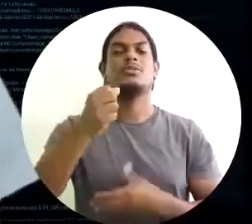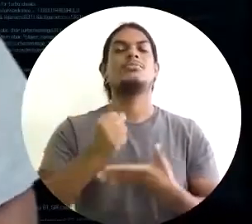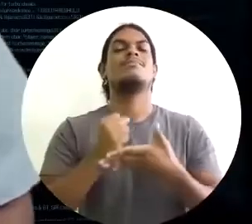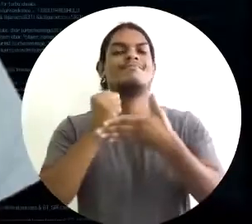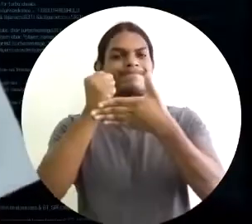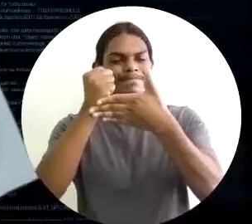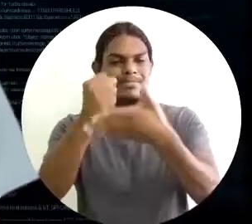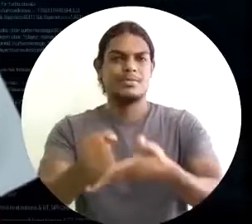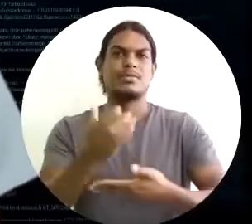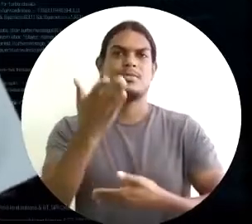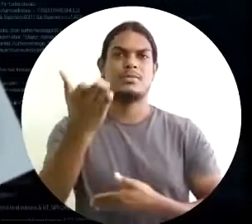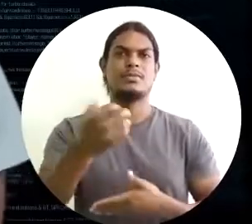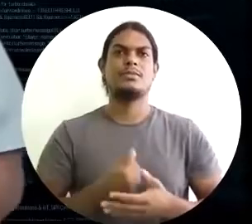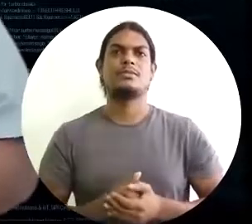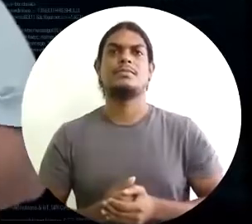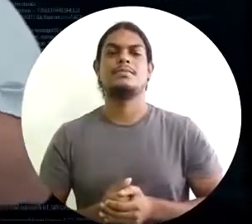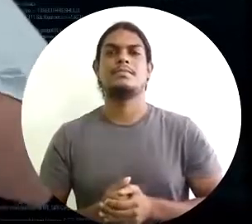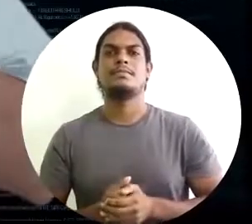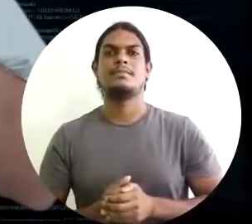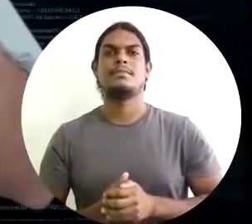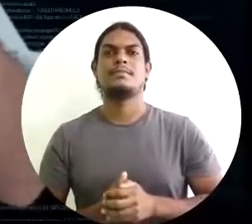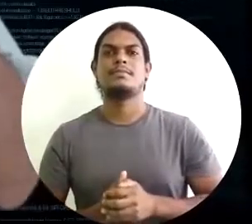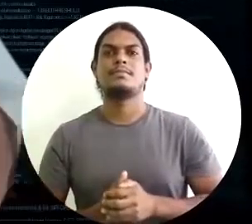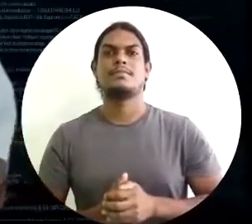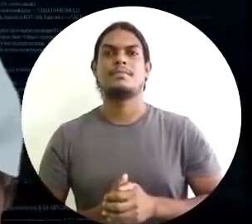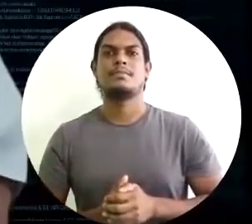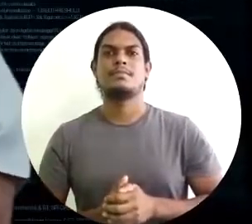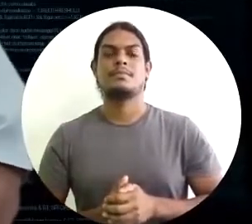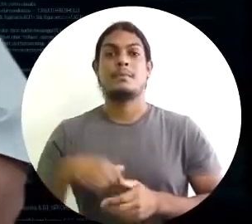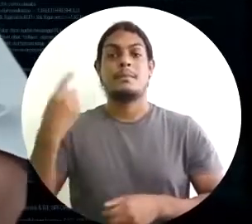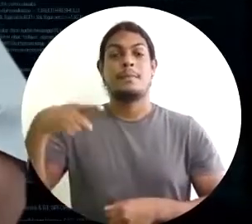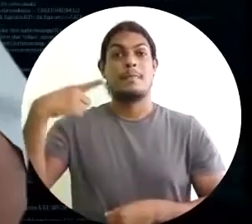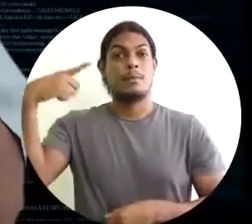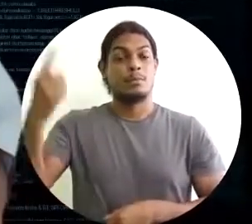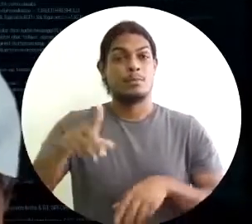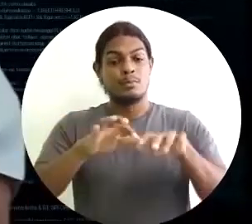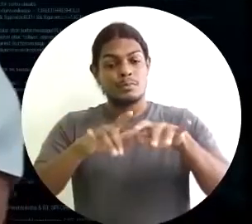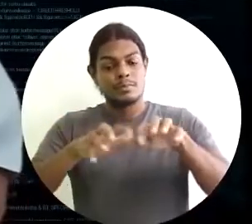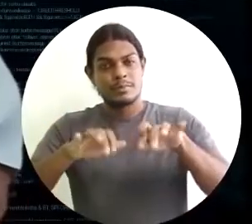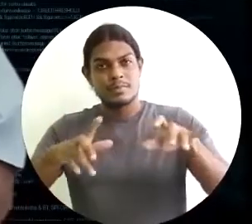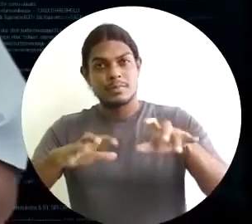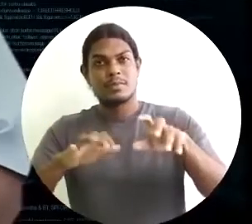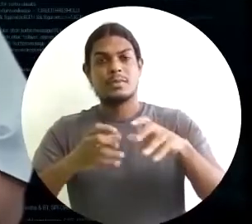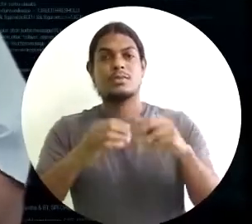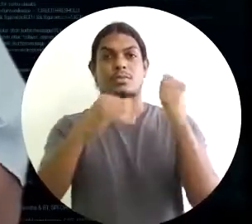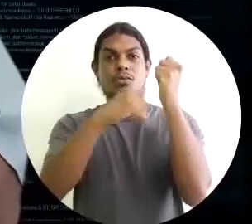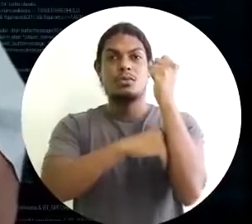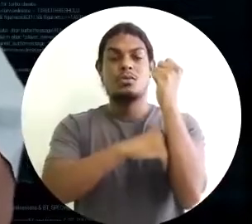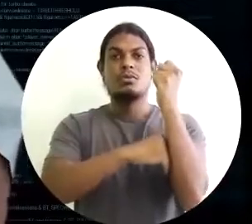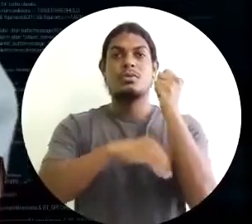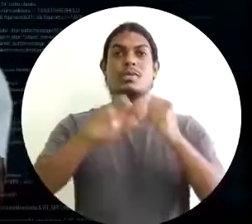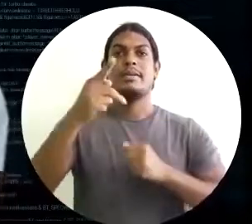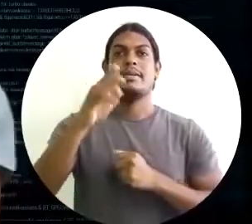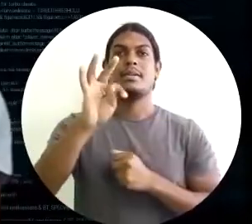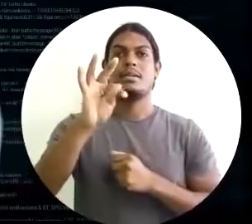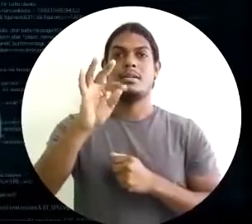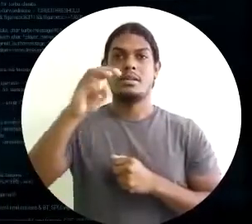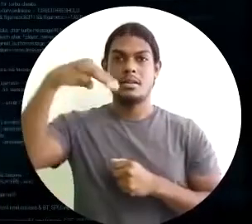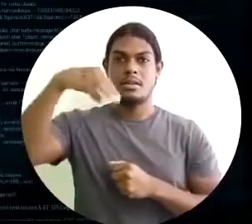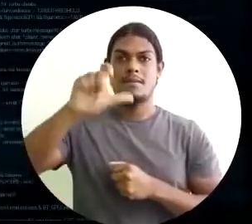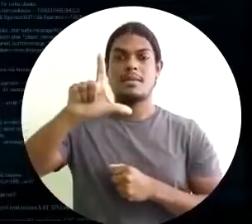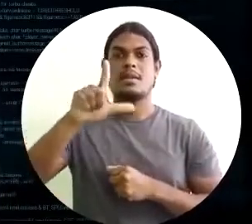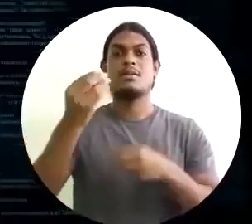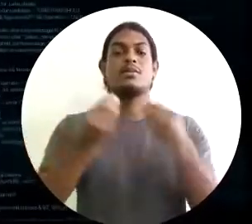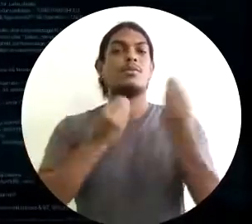facilidades, mas vai lhe ajudar sim, certo? E depois que eu escrevo o código HTML, como é que eu vou ver se